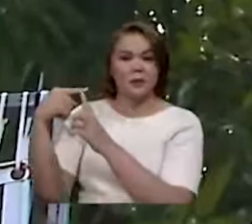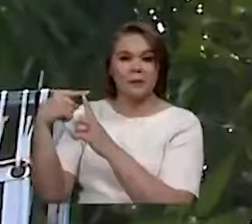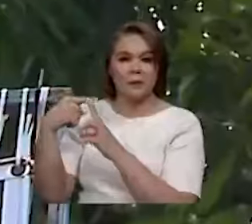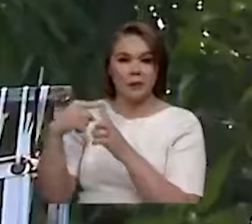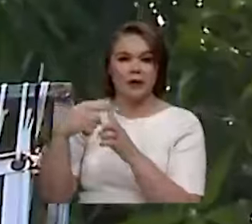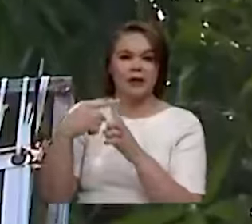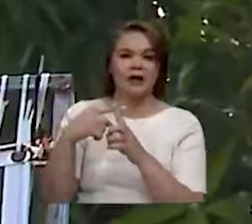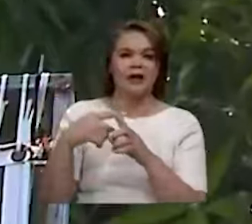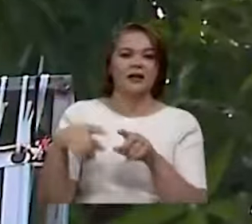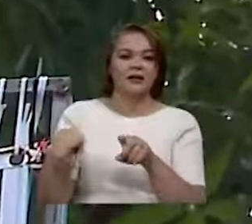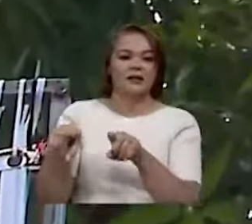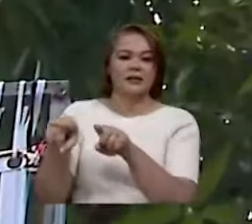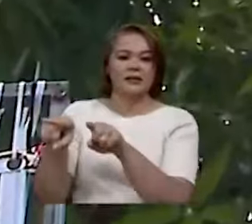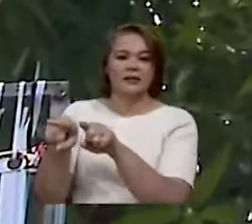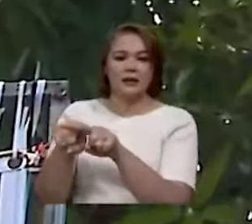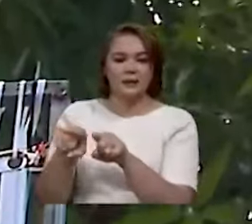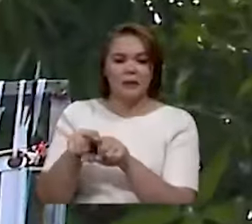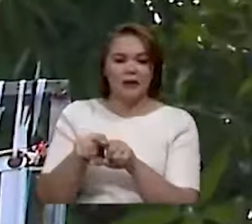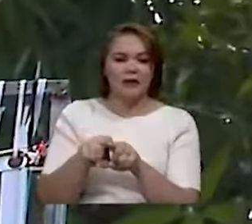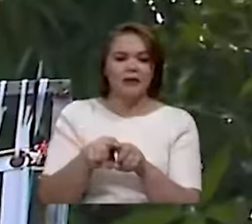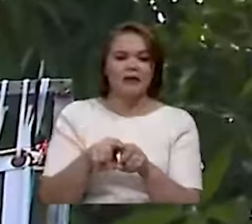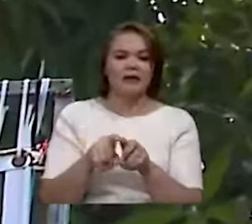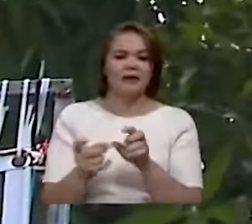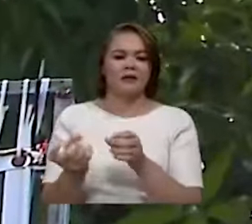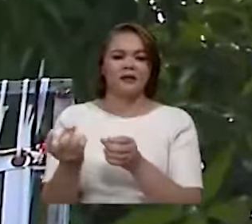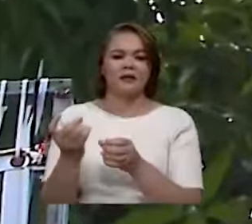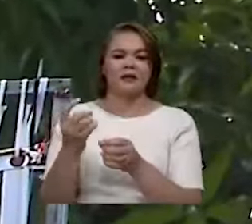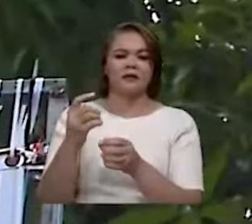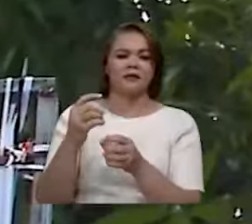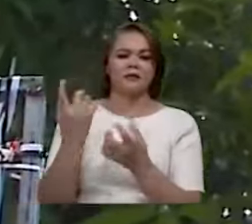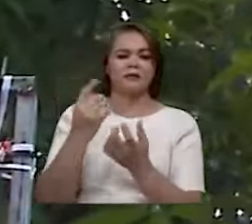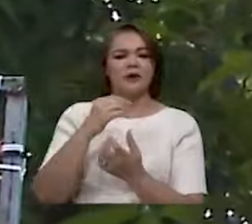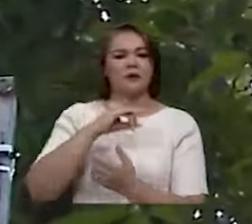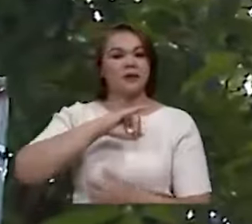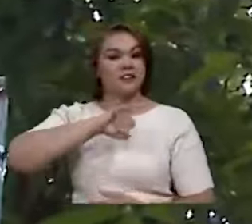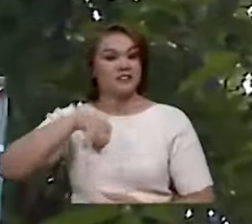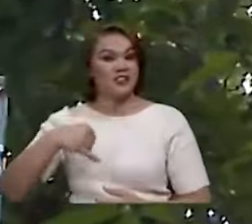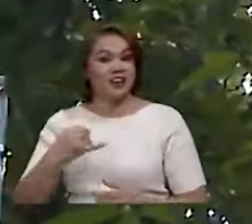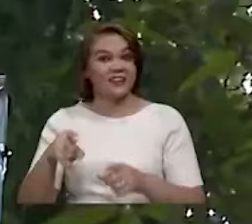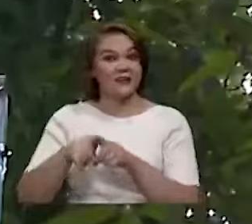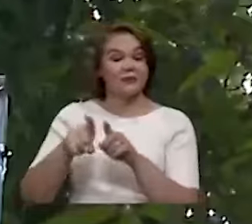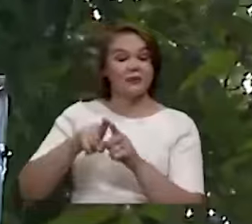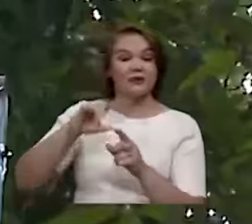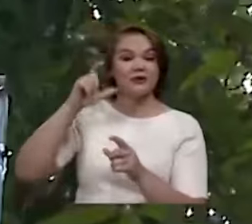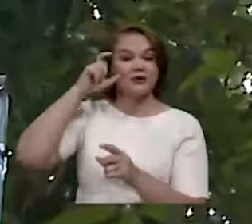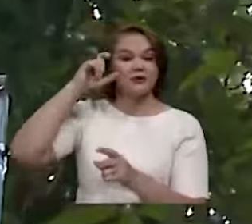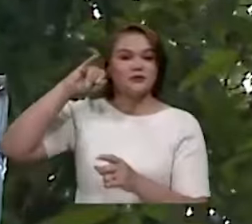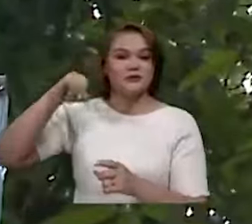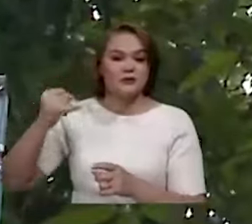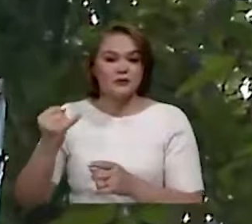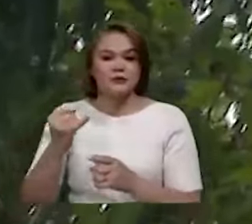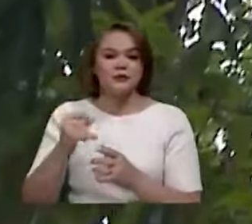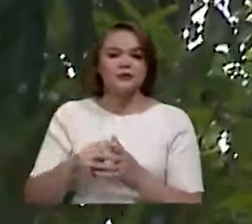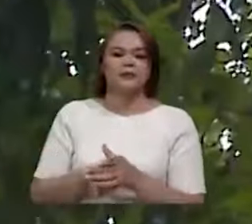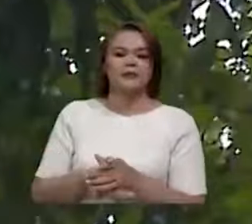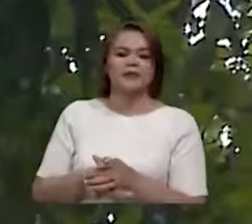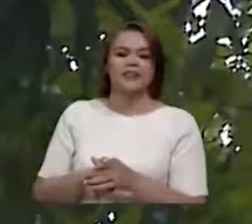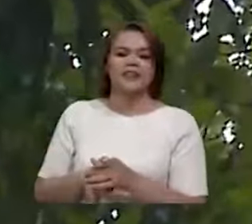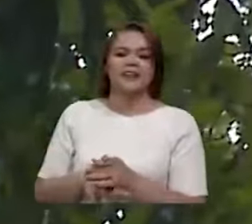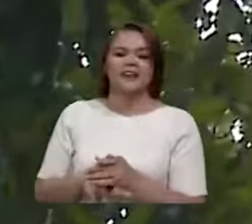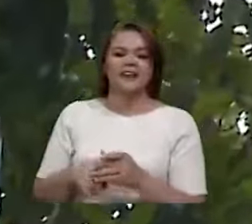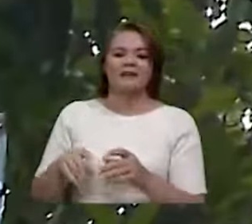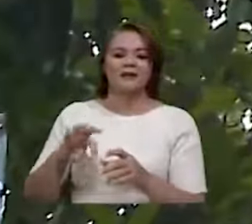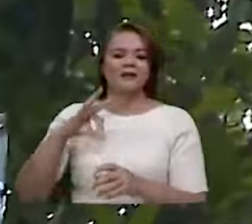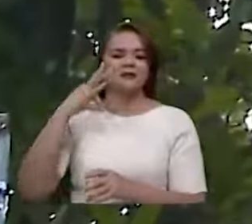subir, subir, todo de cima, só observando tudo. Meus amigos Jaque Júnior, daqui a pouquinho eu estarei de volta revelando esse prêmio. Aqui de cima, como é, tudo